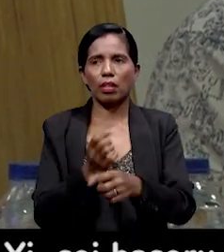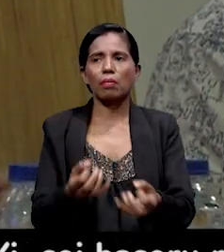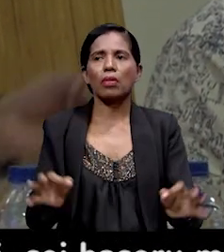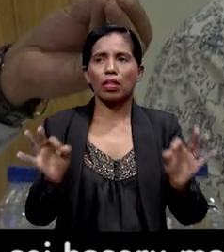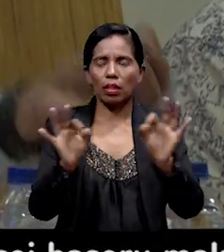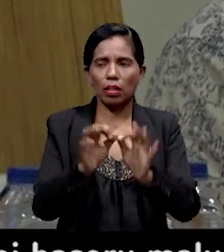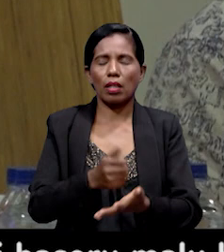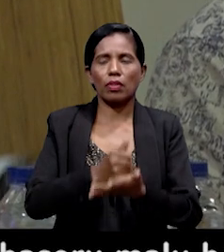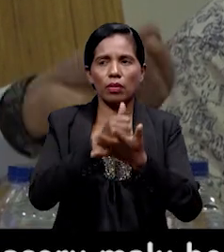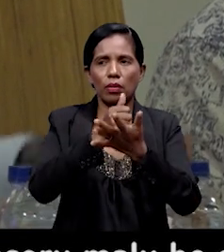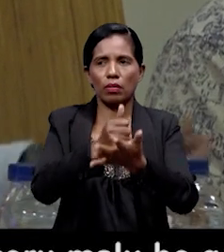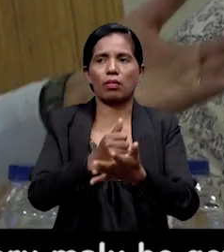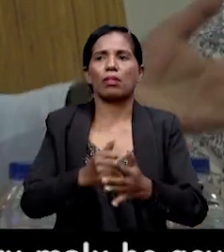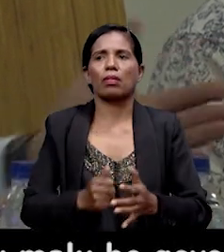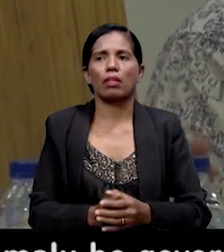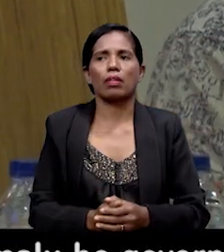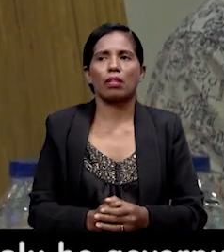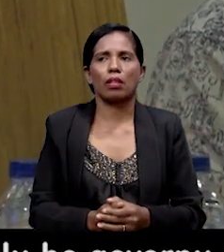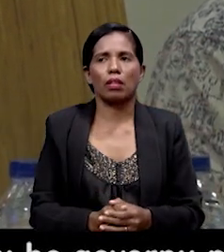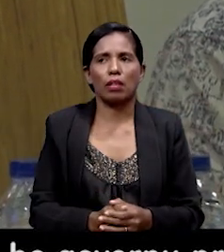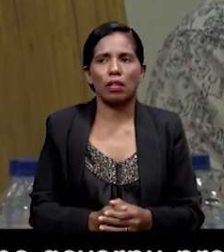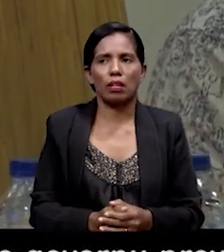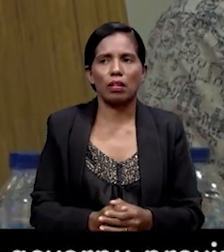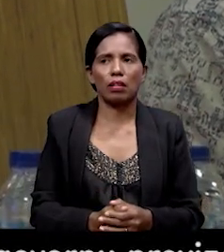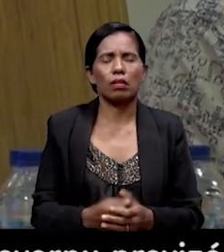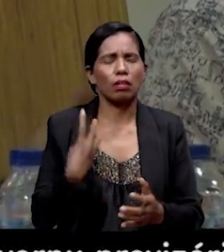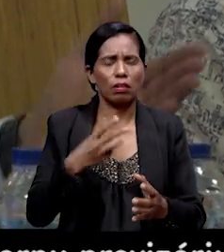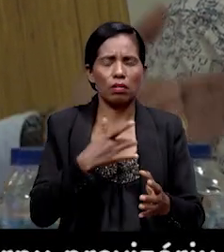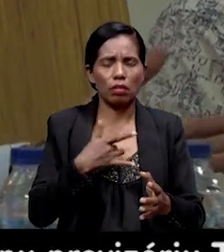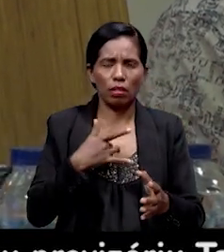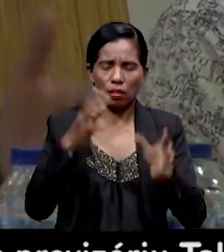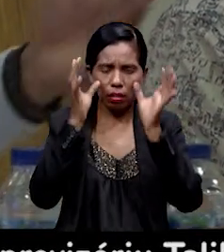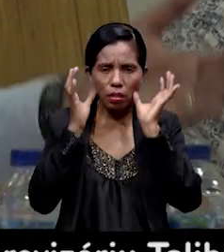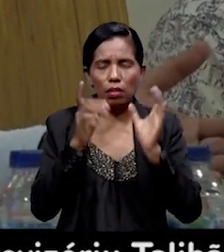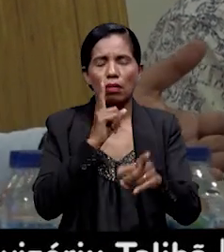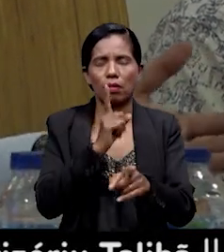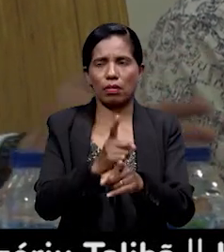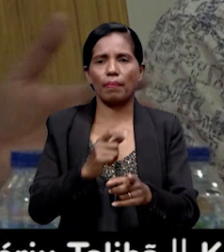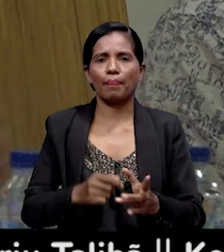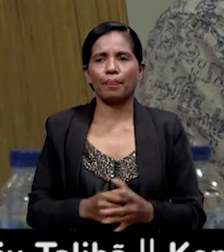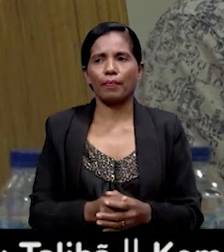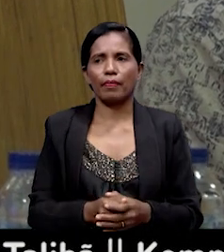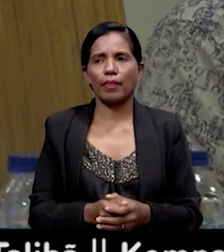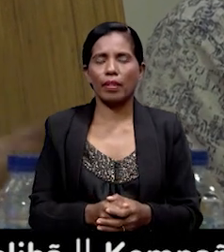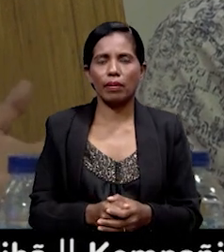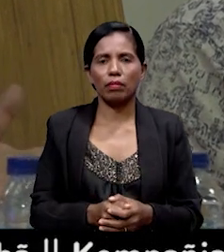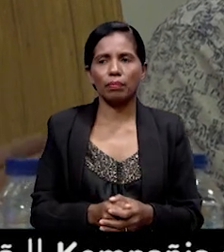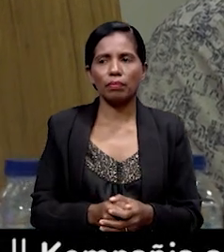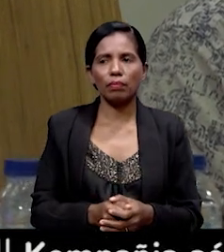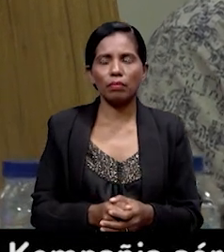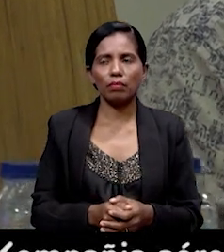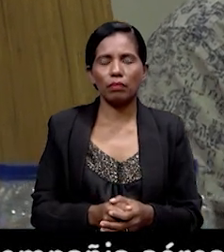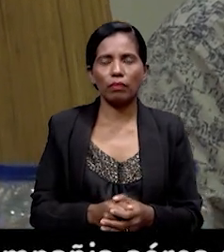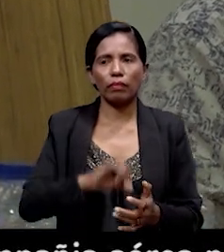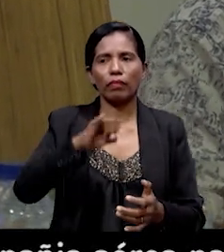tamarai ni te moras to ilu mani tamar istuis bina saja. Ni trist tetes. Ate ni mau kukul luke ni tamar food dilani. Ayo ni.